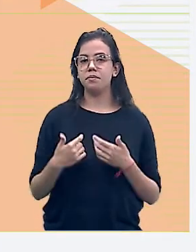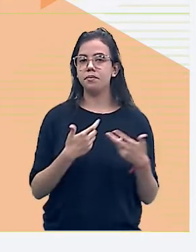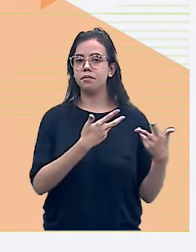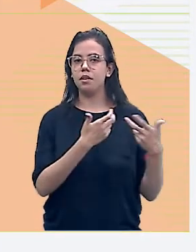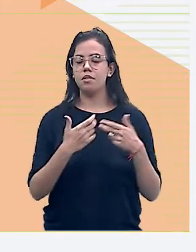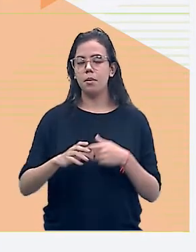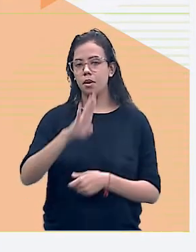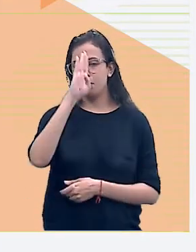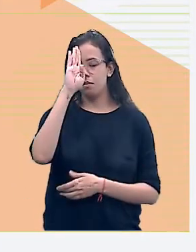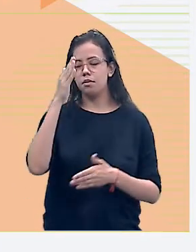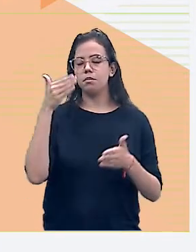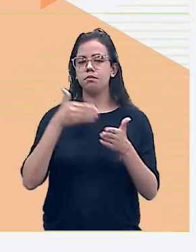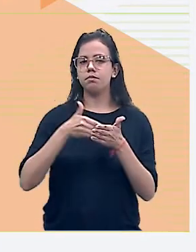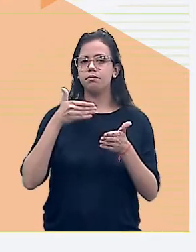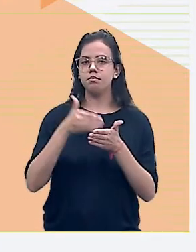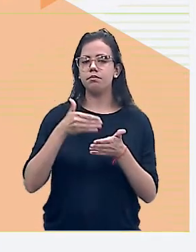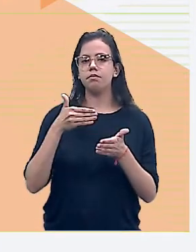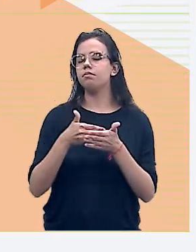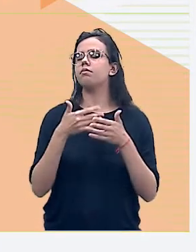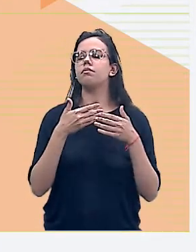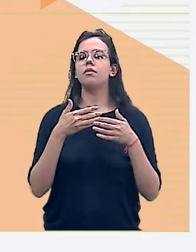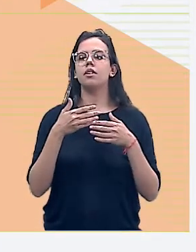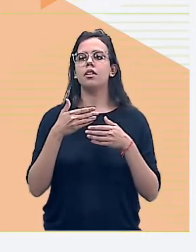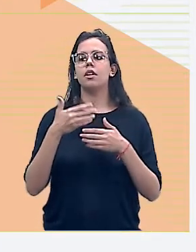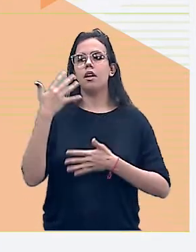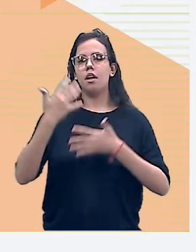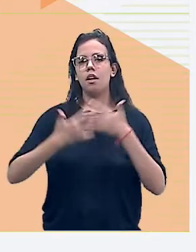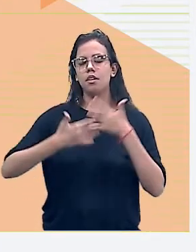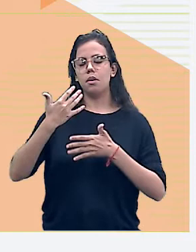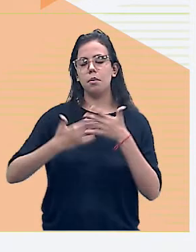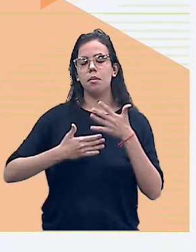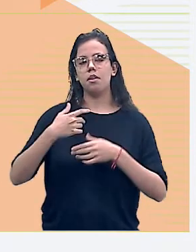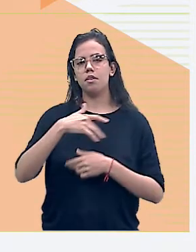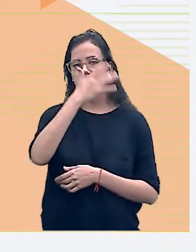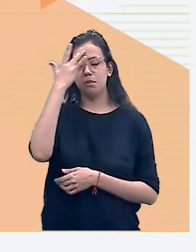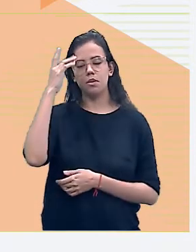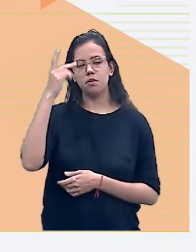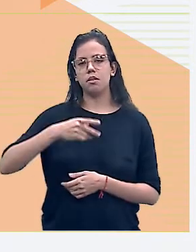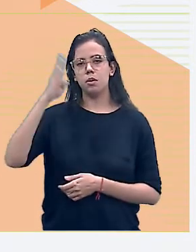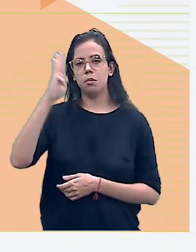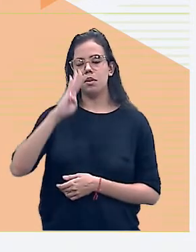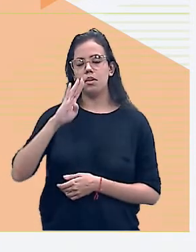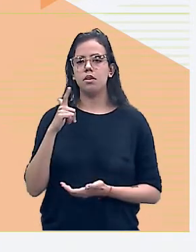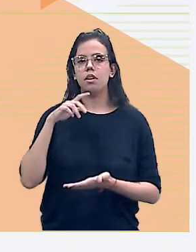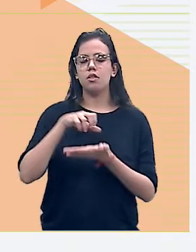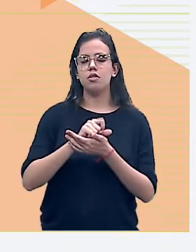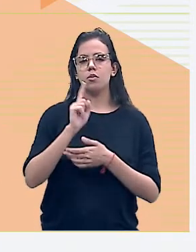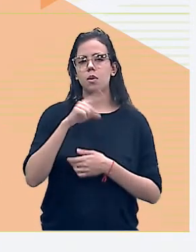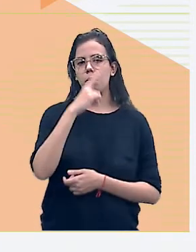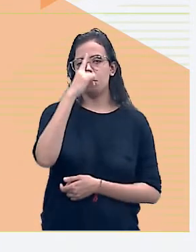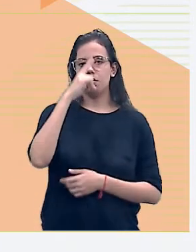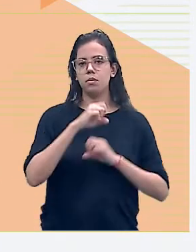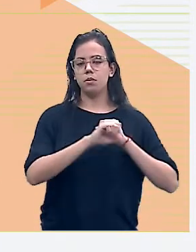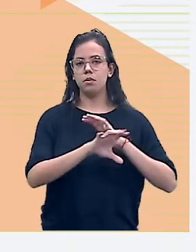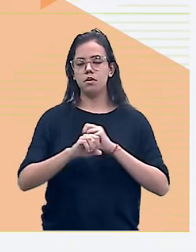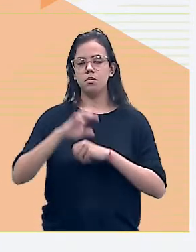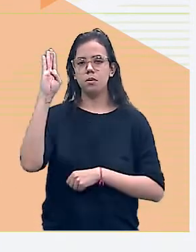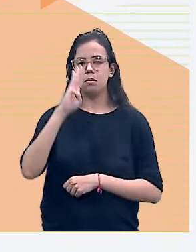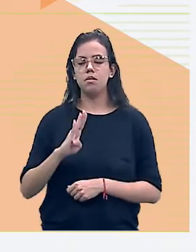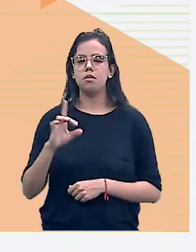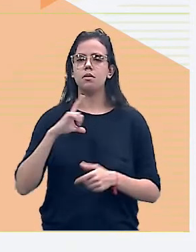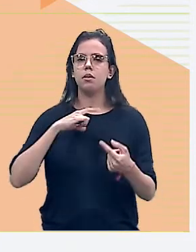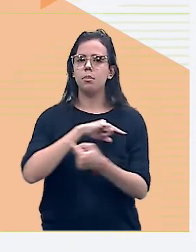que impede Que tantas pessoas no Brasil não se registem é o perfil da educação brasileira a qual a educação